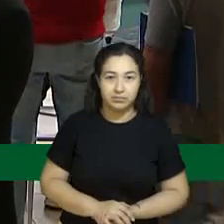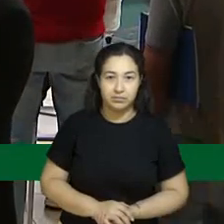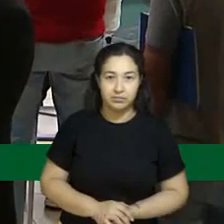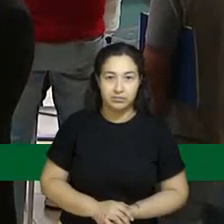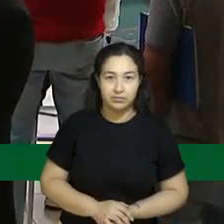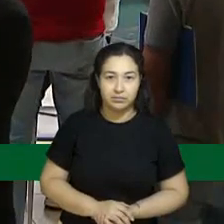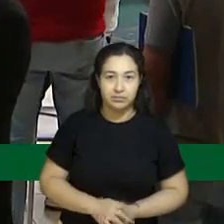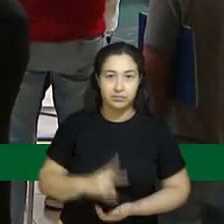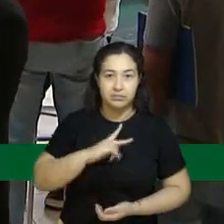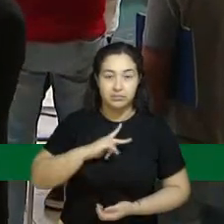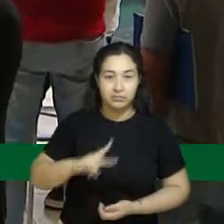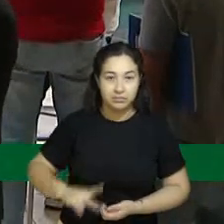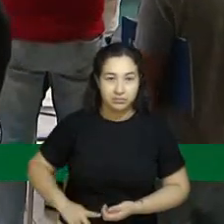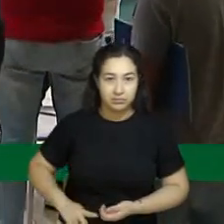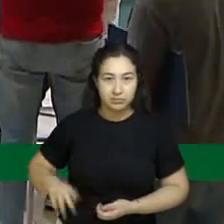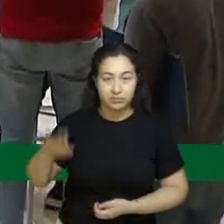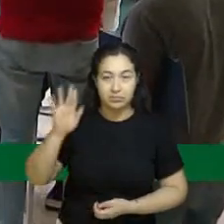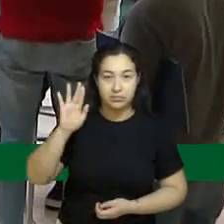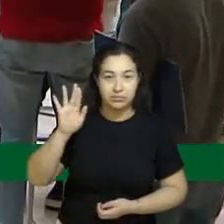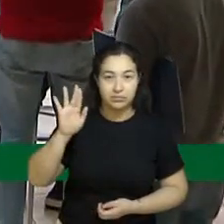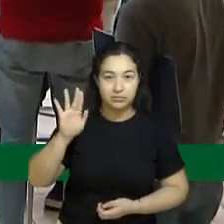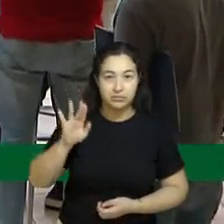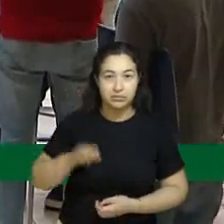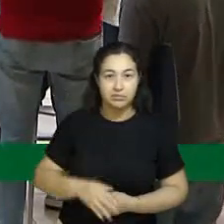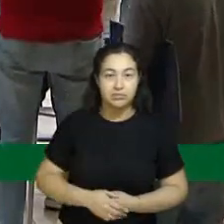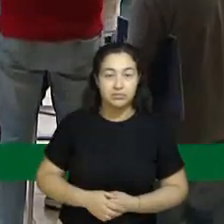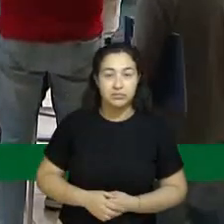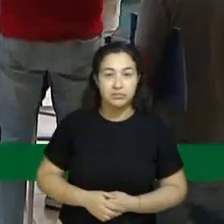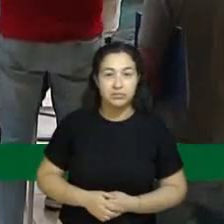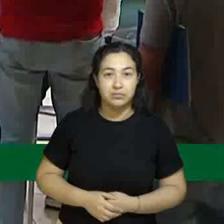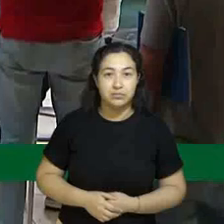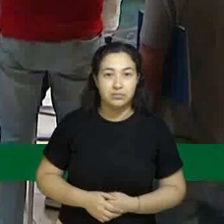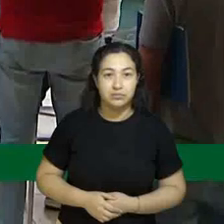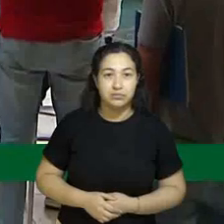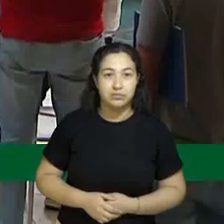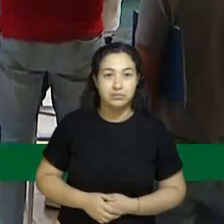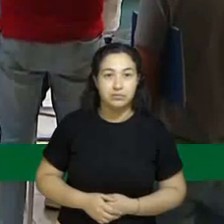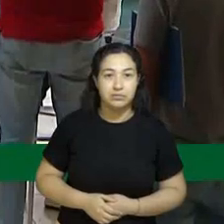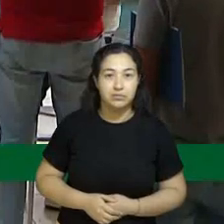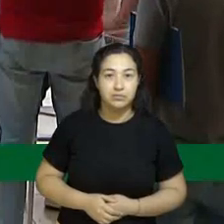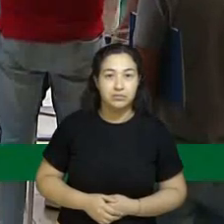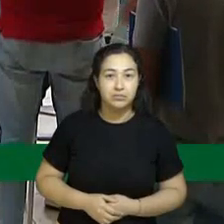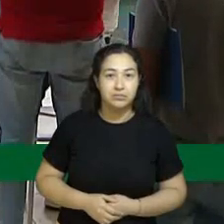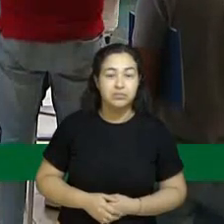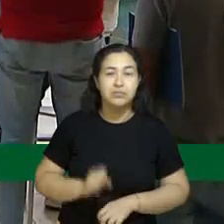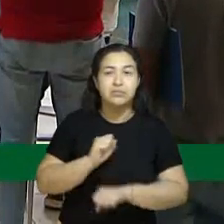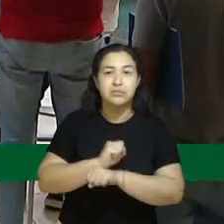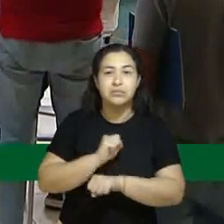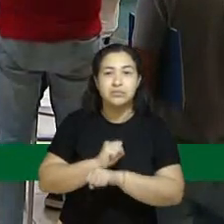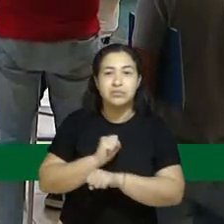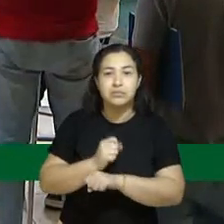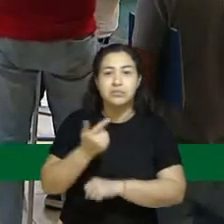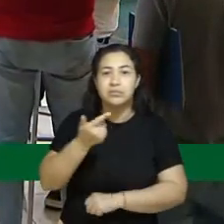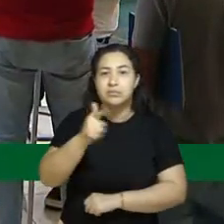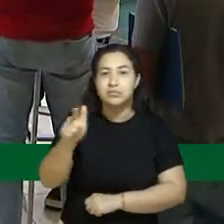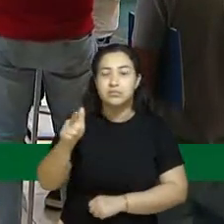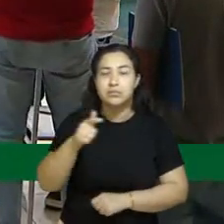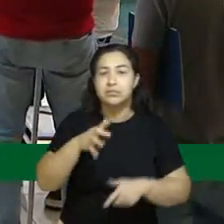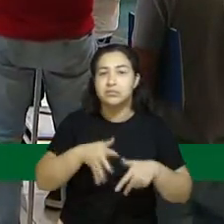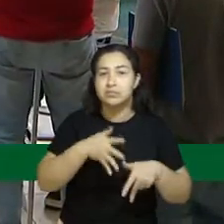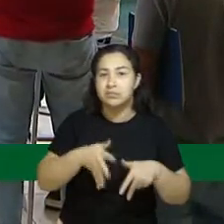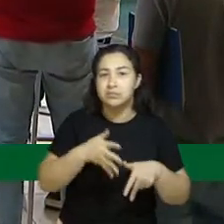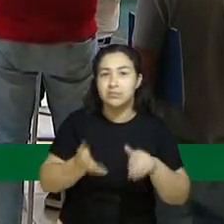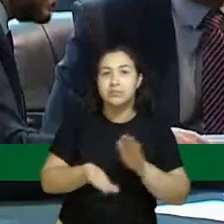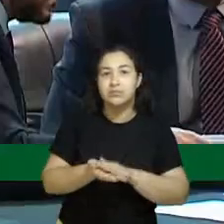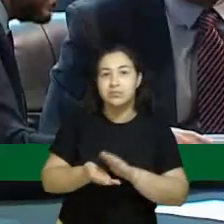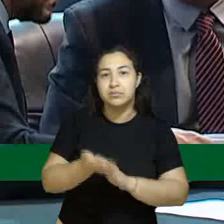Senhor presidente. Pela ordem, deputado Jair Mioto. Senhor presidente, enquanto aguardamos o próximo orador, quero parabenizar Vossa Excelência